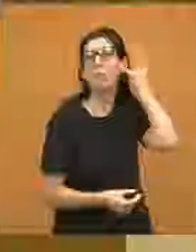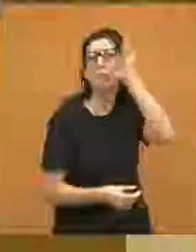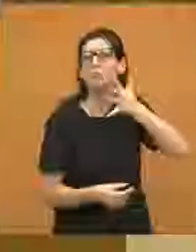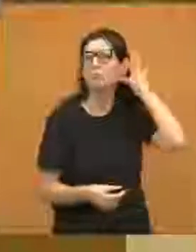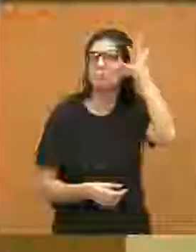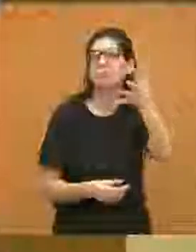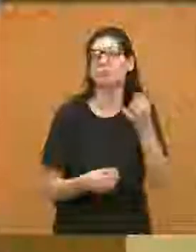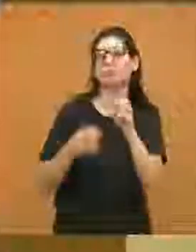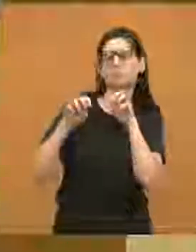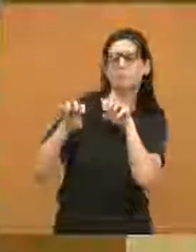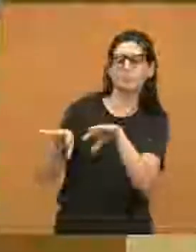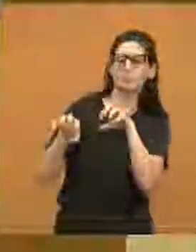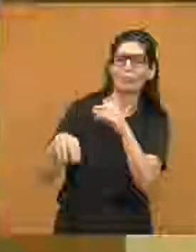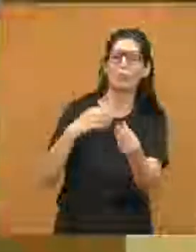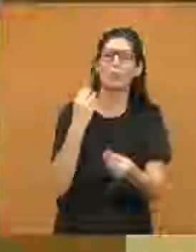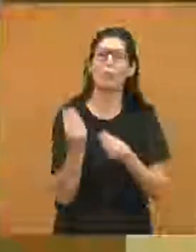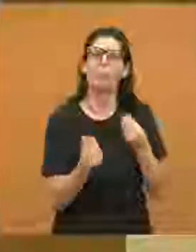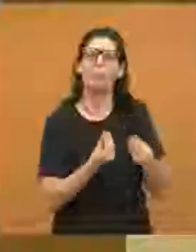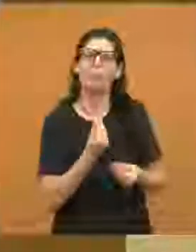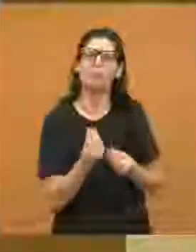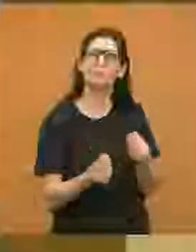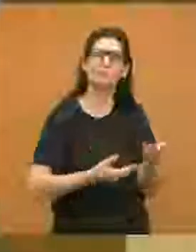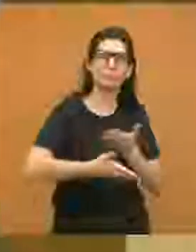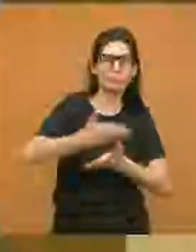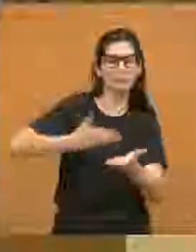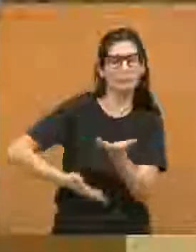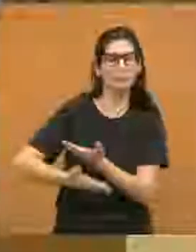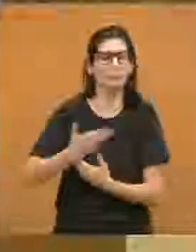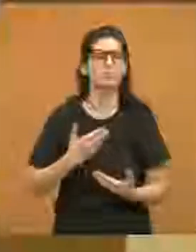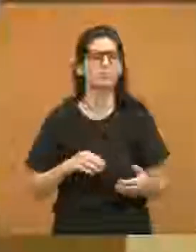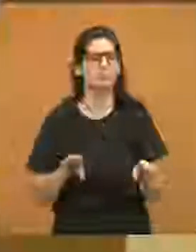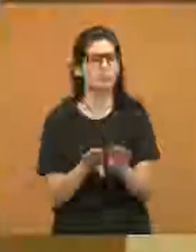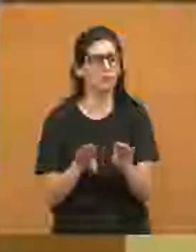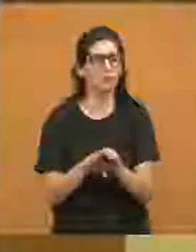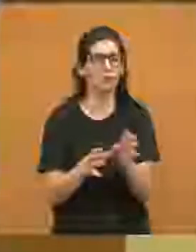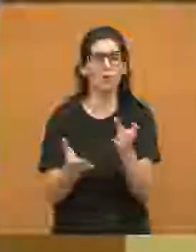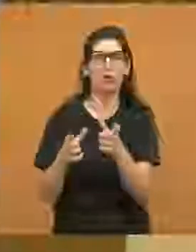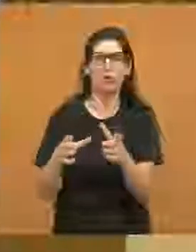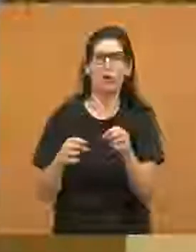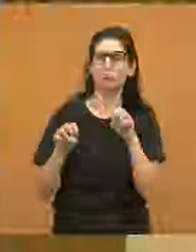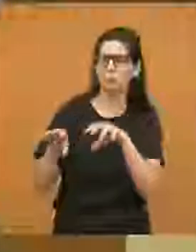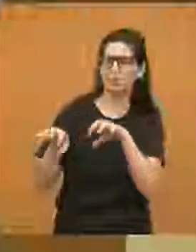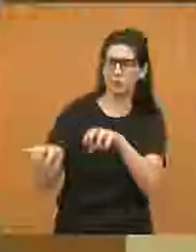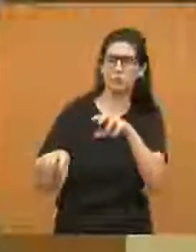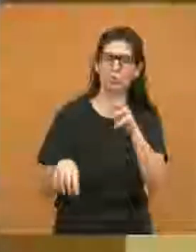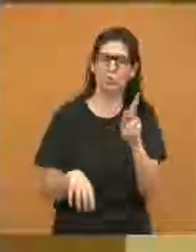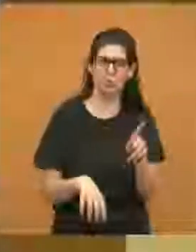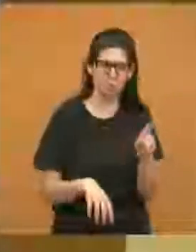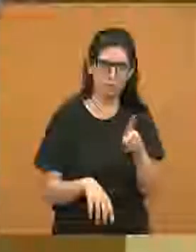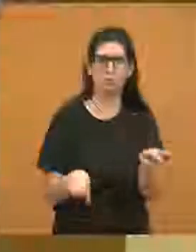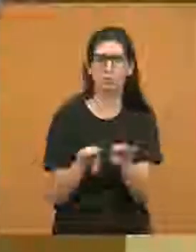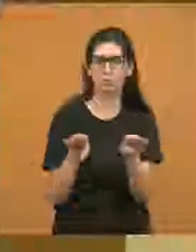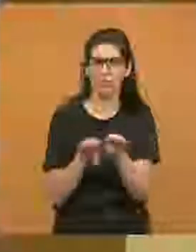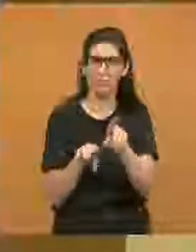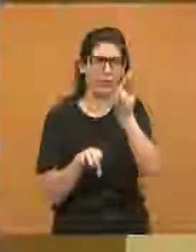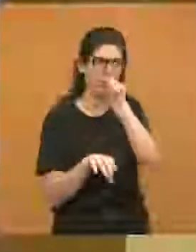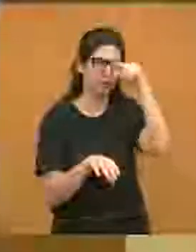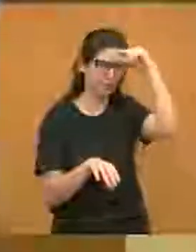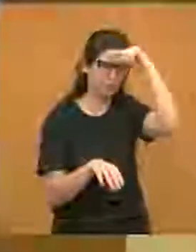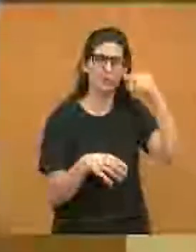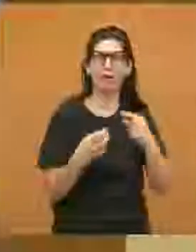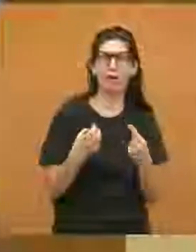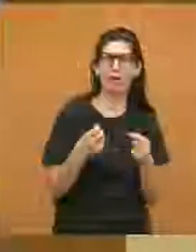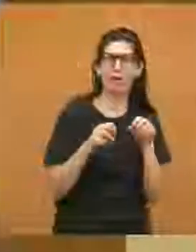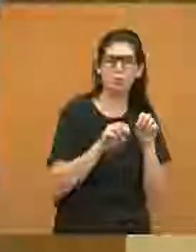gente consiga envolver a rede municipal de saúde, a rede de educação, porque são essas pessoas que estão